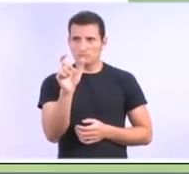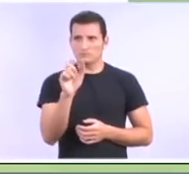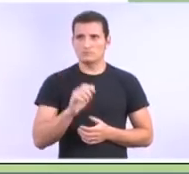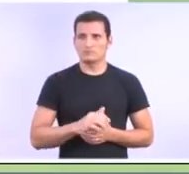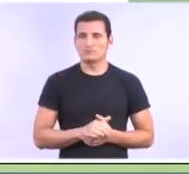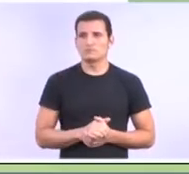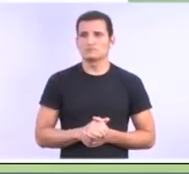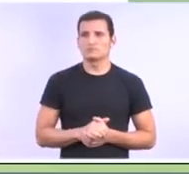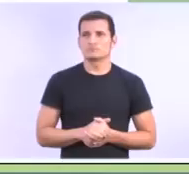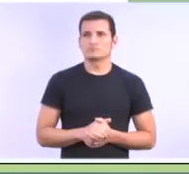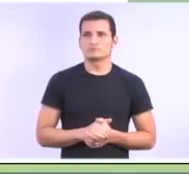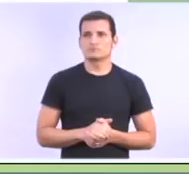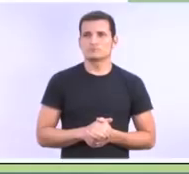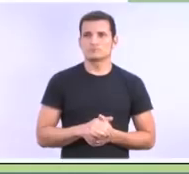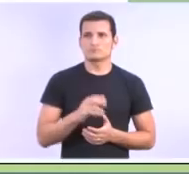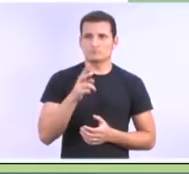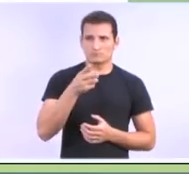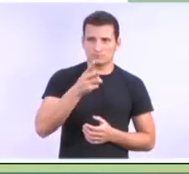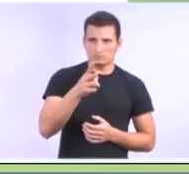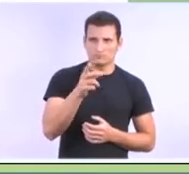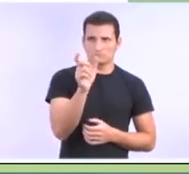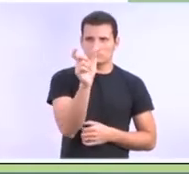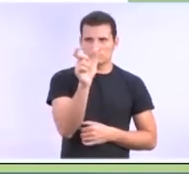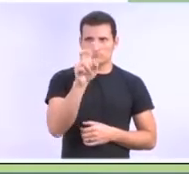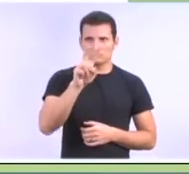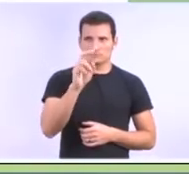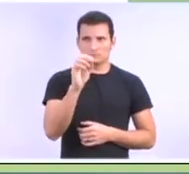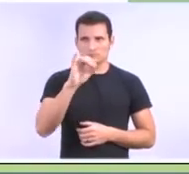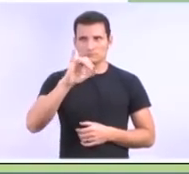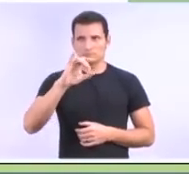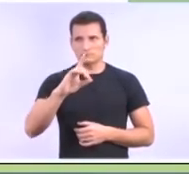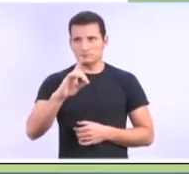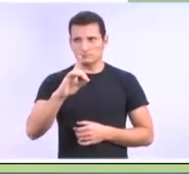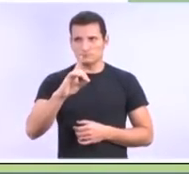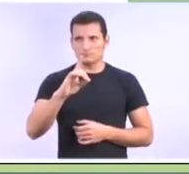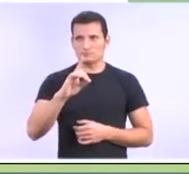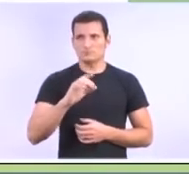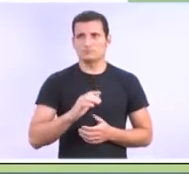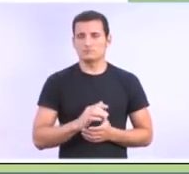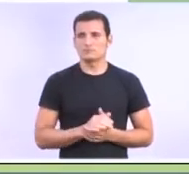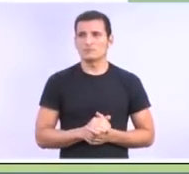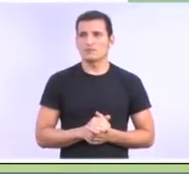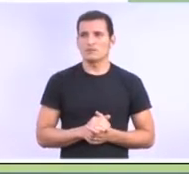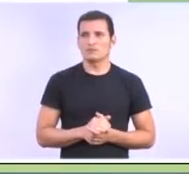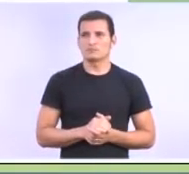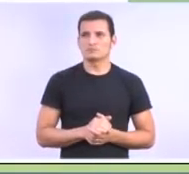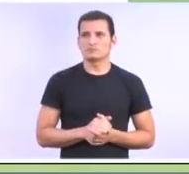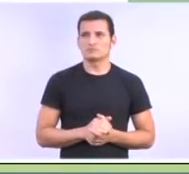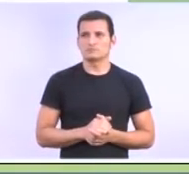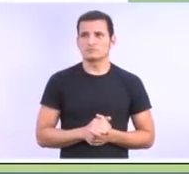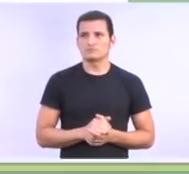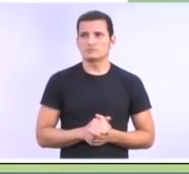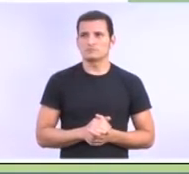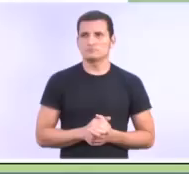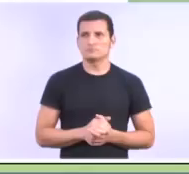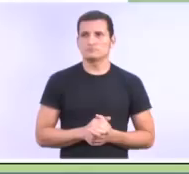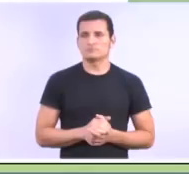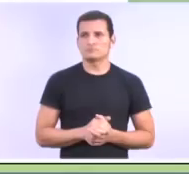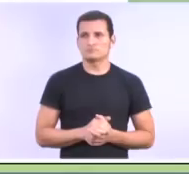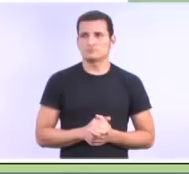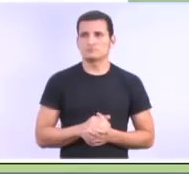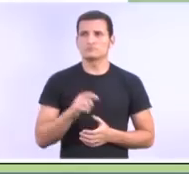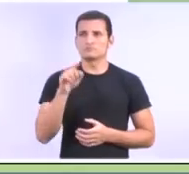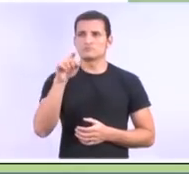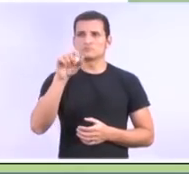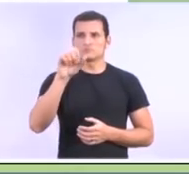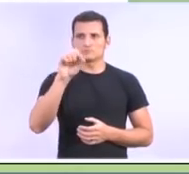public sempre vai ser void, set nome. E eu vou passar aqui o valor que é de que tipo, gente? String. Por que o